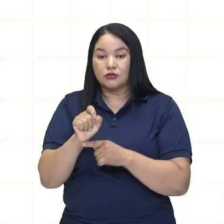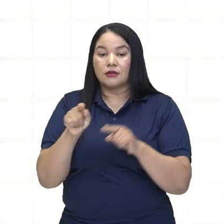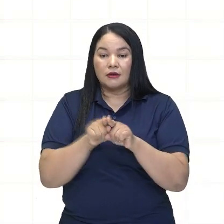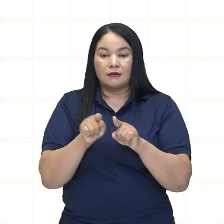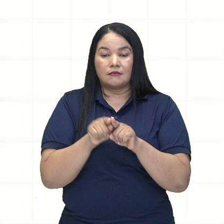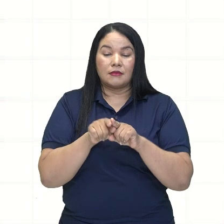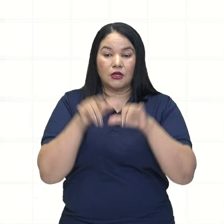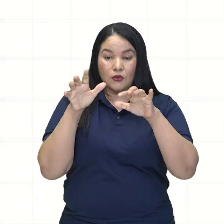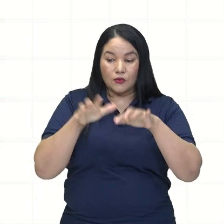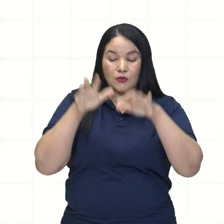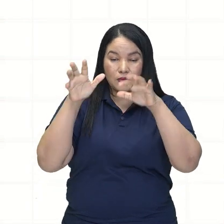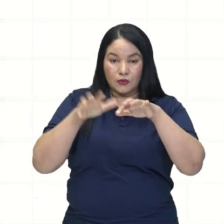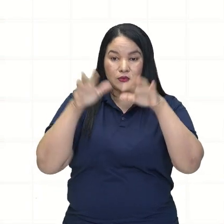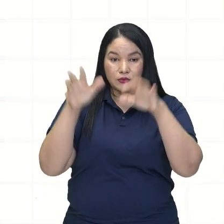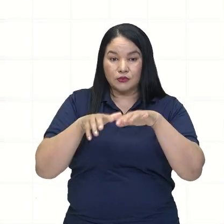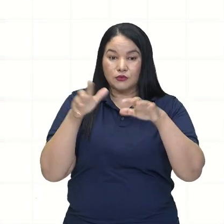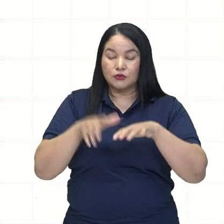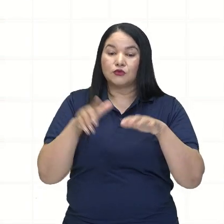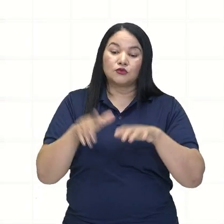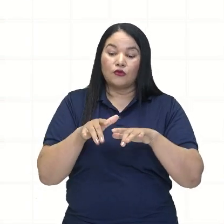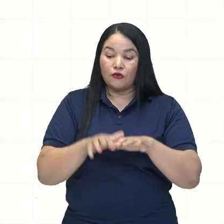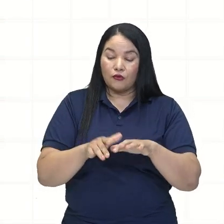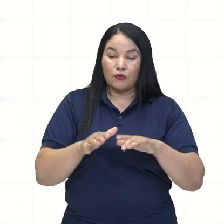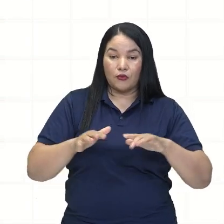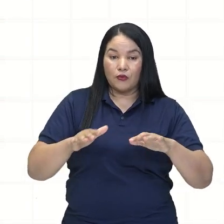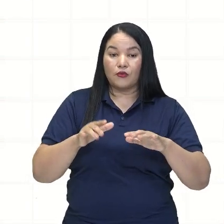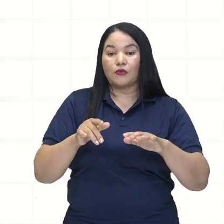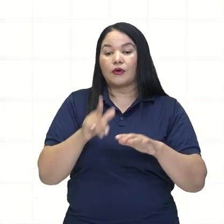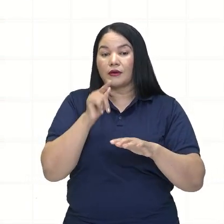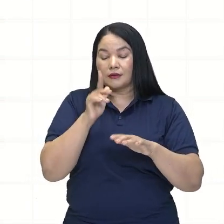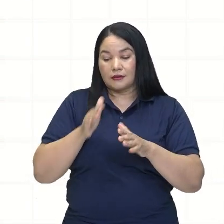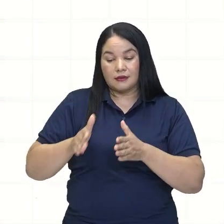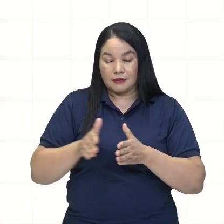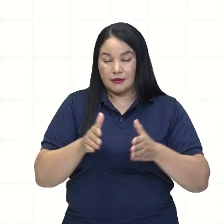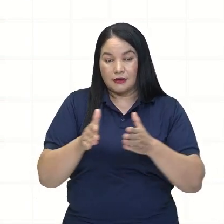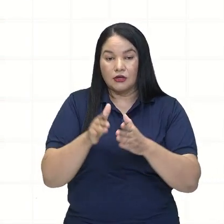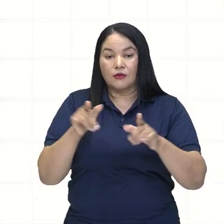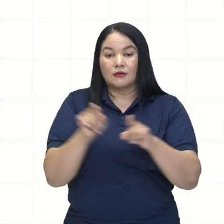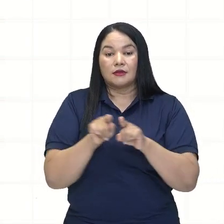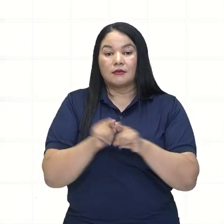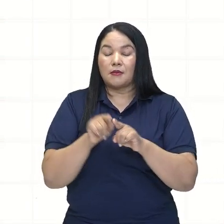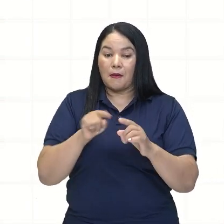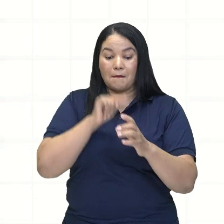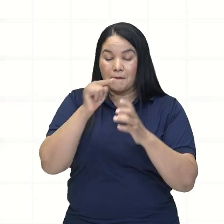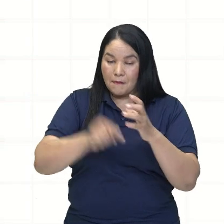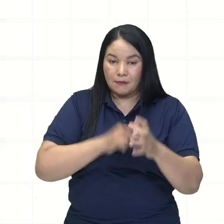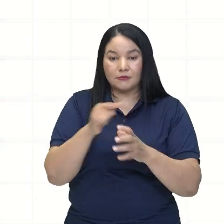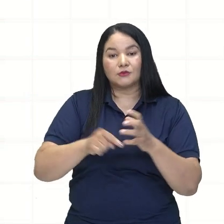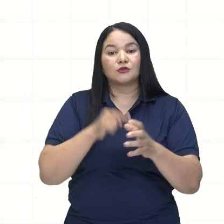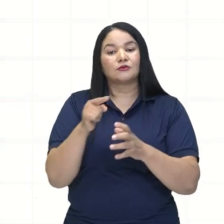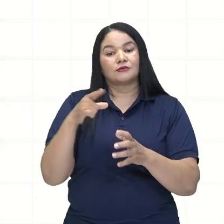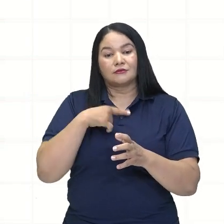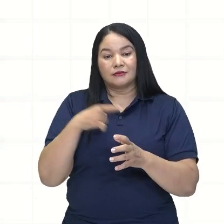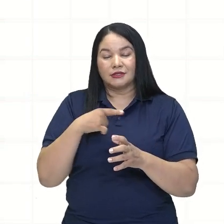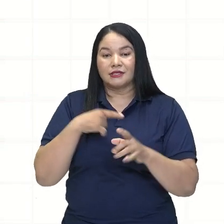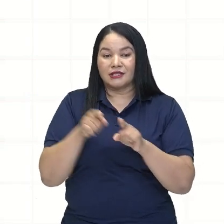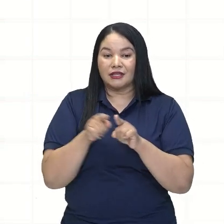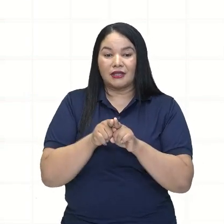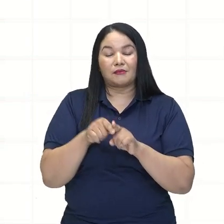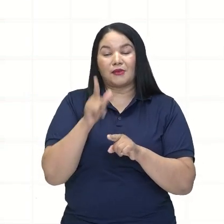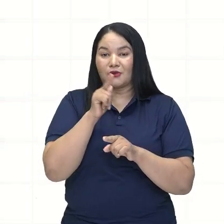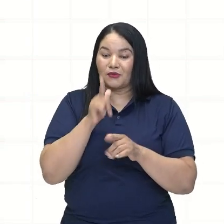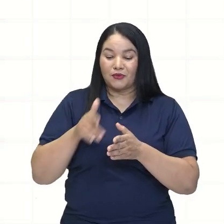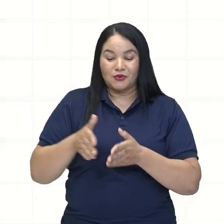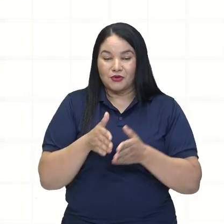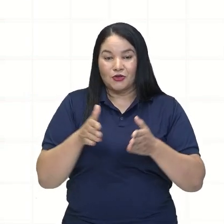também observa, né, na nossa região, sendo os mais comuns pelo mundo, então são os rios pluviais,